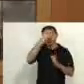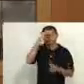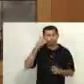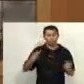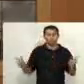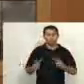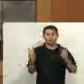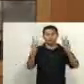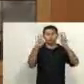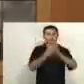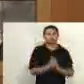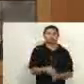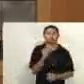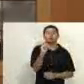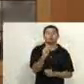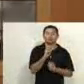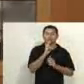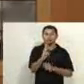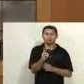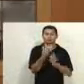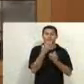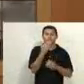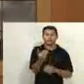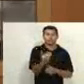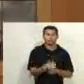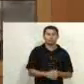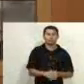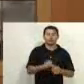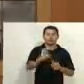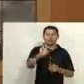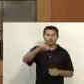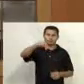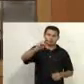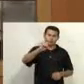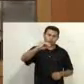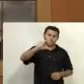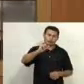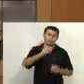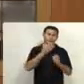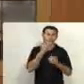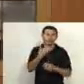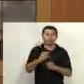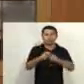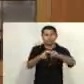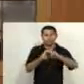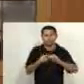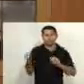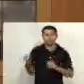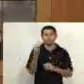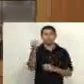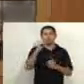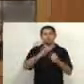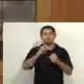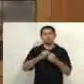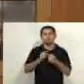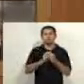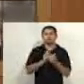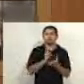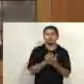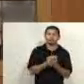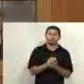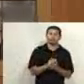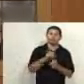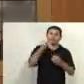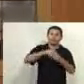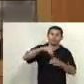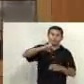o valor, o que o resultado está pedindo, o que o enunciado está pedindo, tá? Por isso que é importante eu fazer sempre o esboço. Coloco a